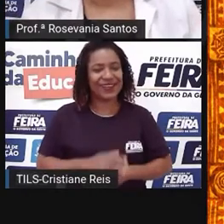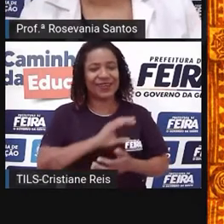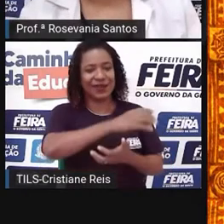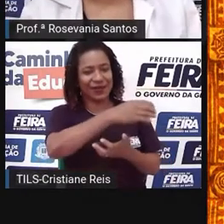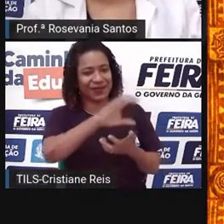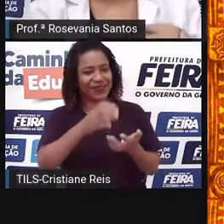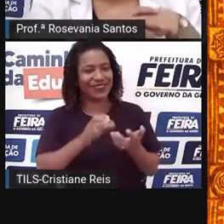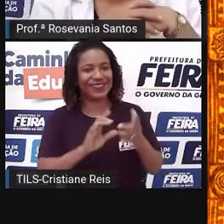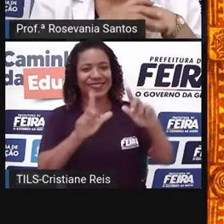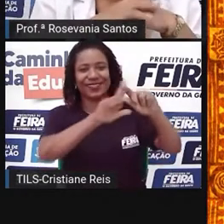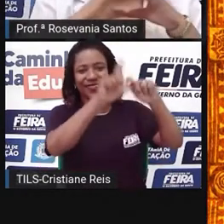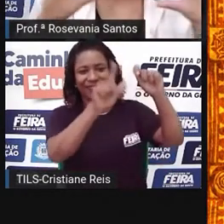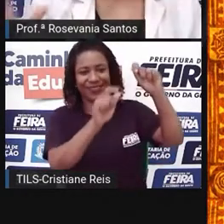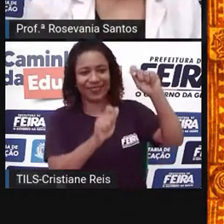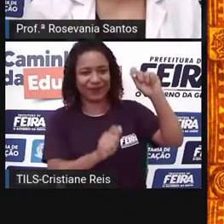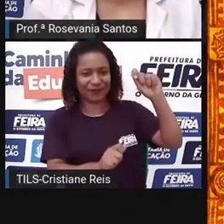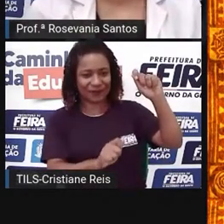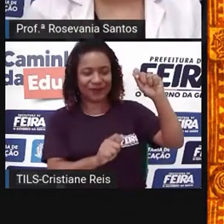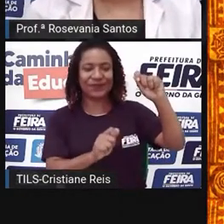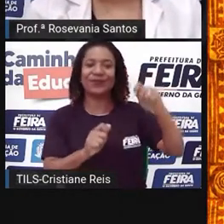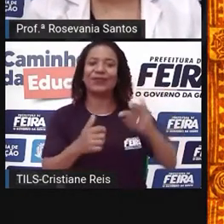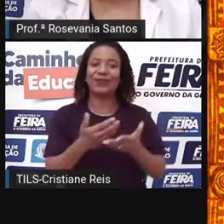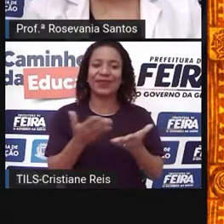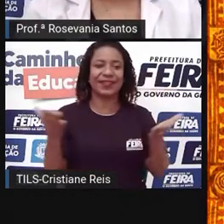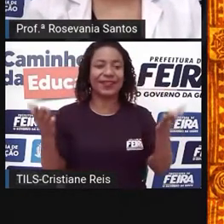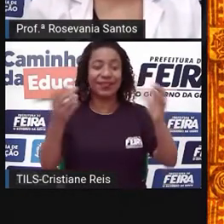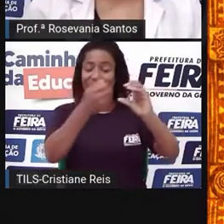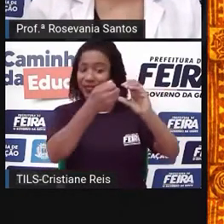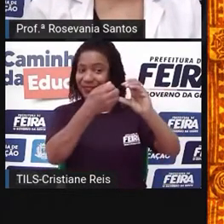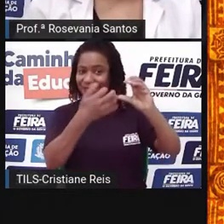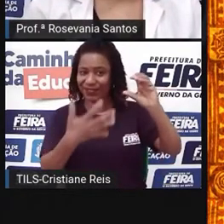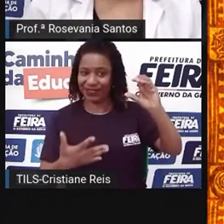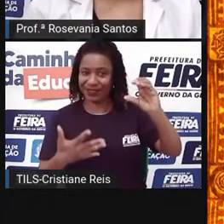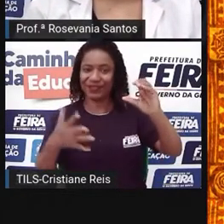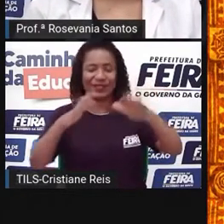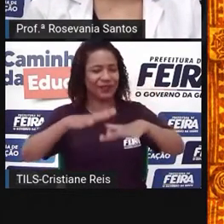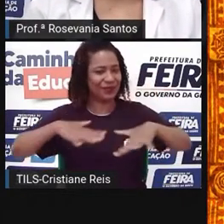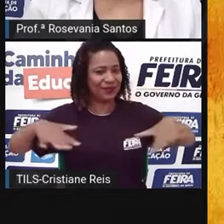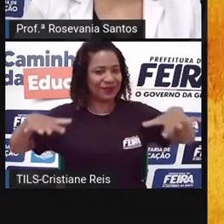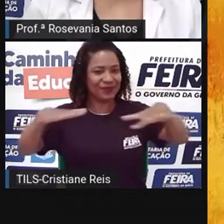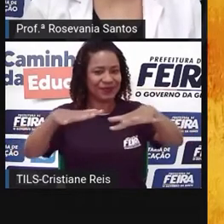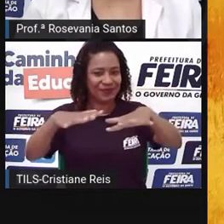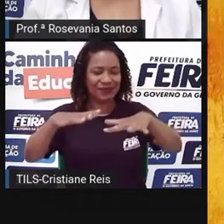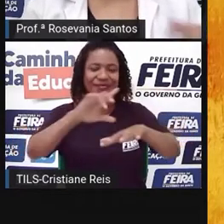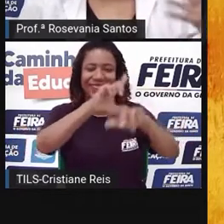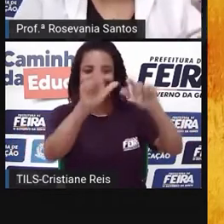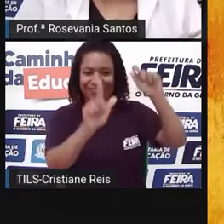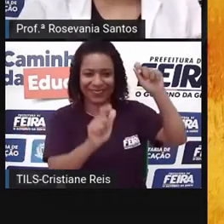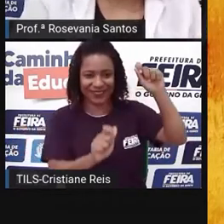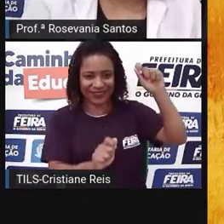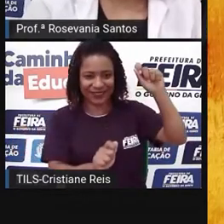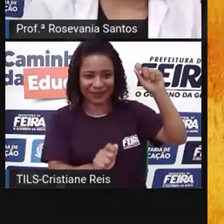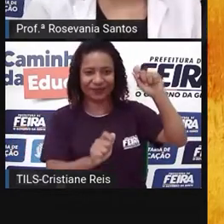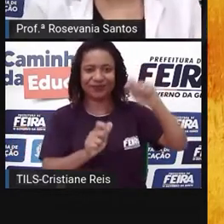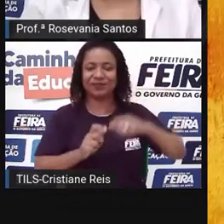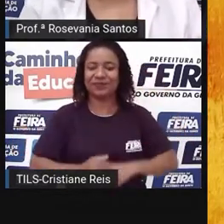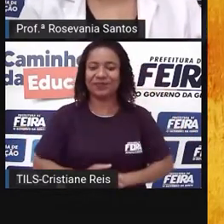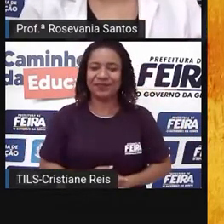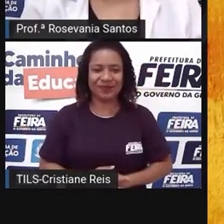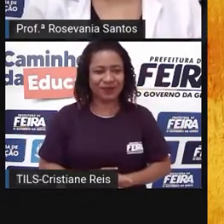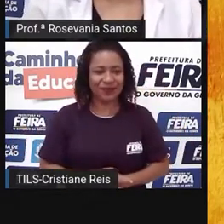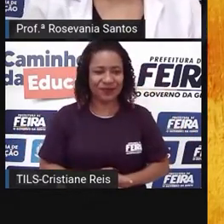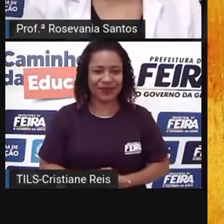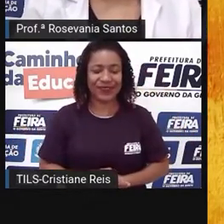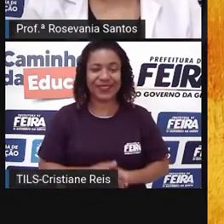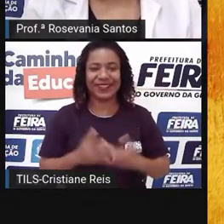uma vez eu digo, né, vamos falar dos aspectos gerais. Bom, como a gente não pode deixar, né, de